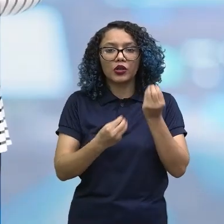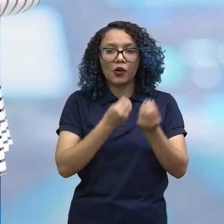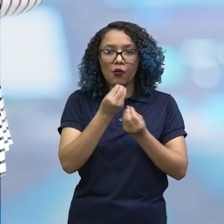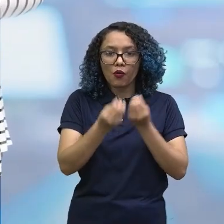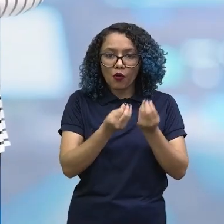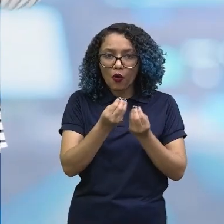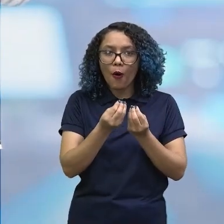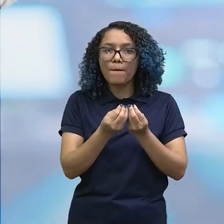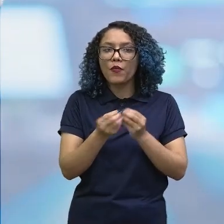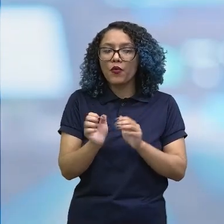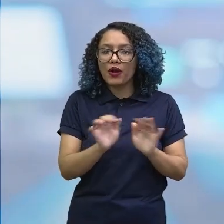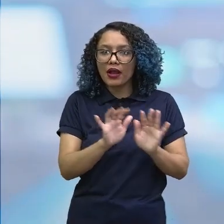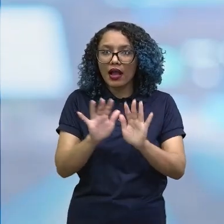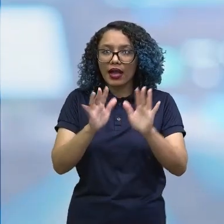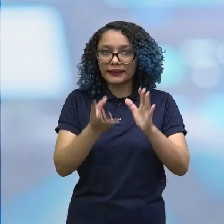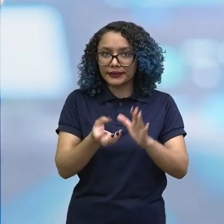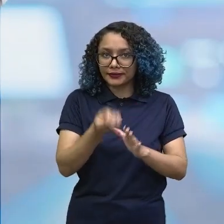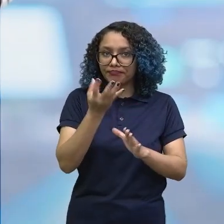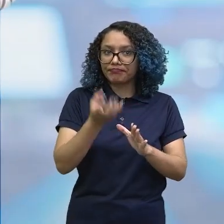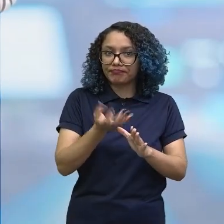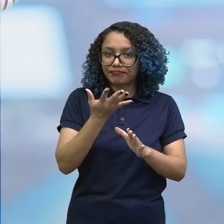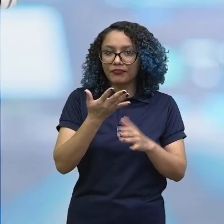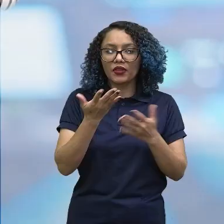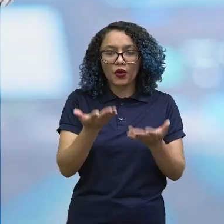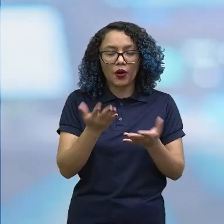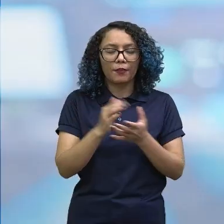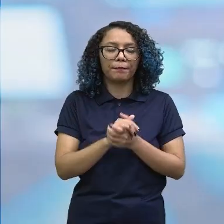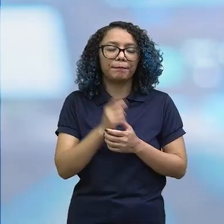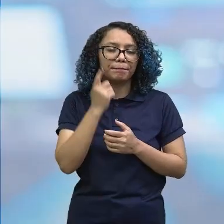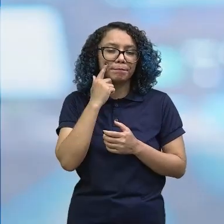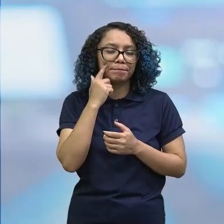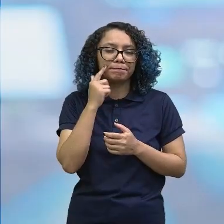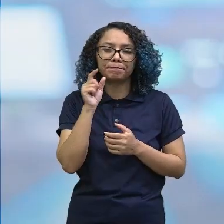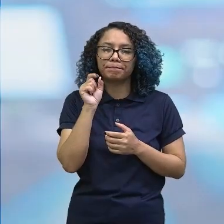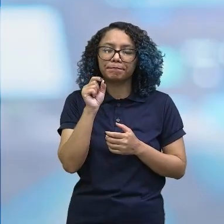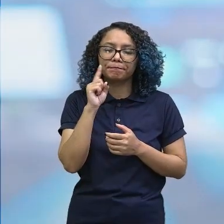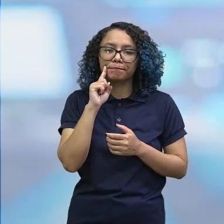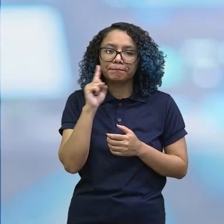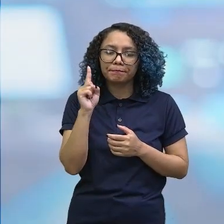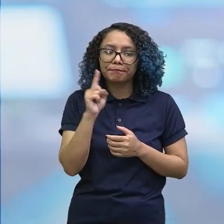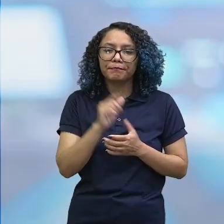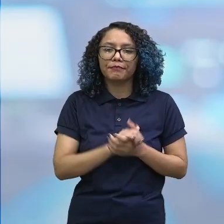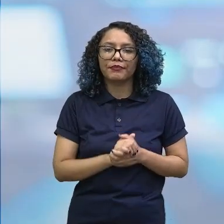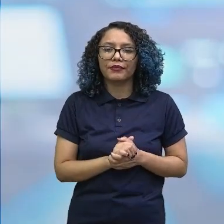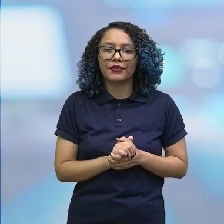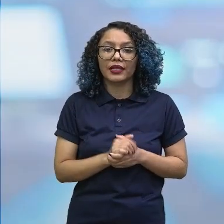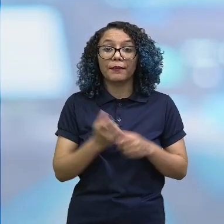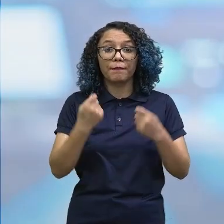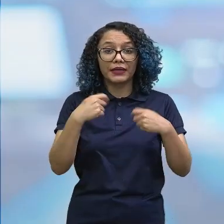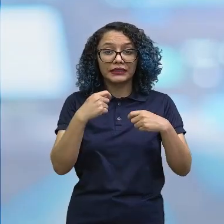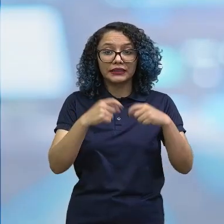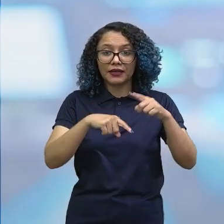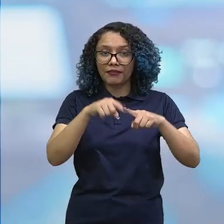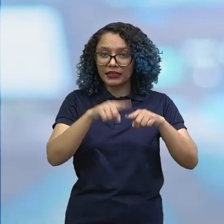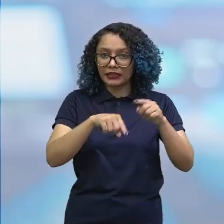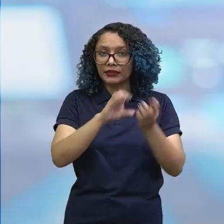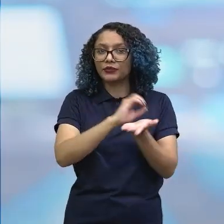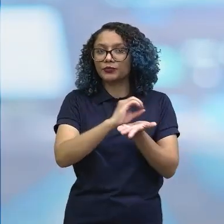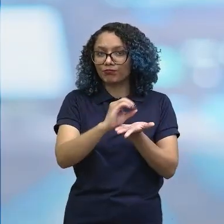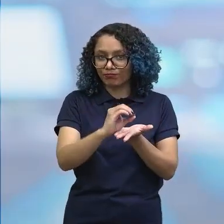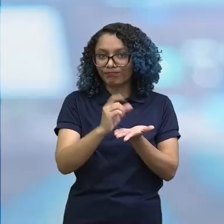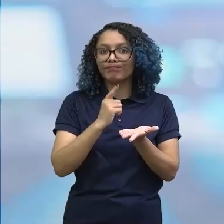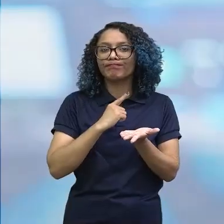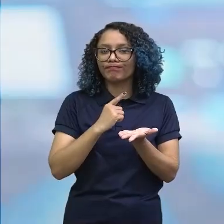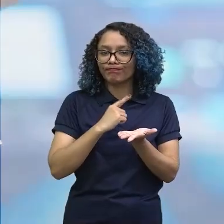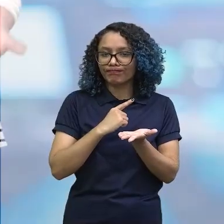este gás. Então, primeiramente, observem, que a gente precisa ter material orgânico.